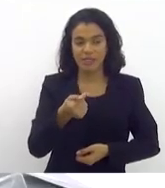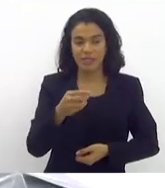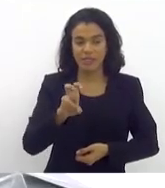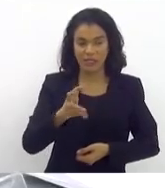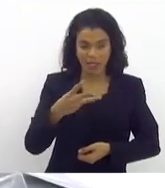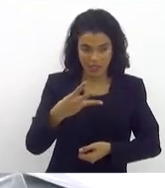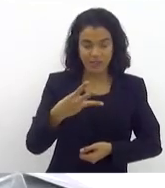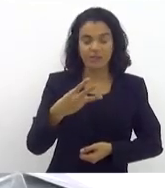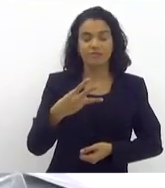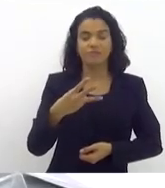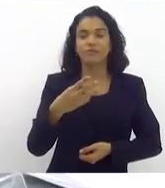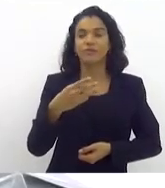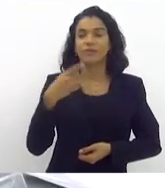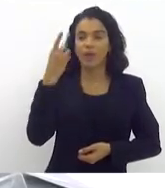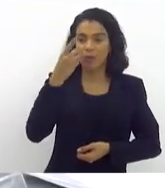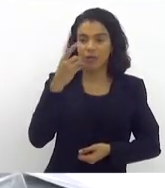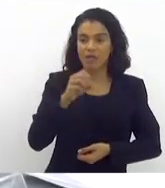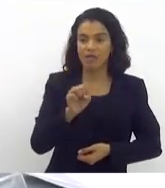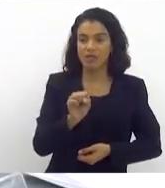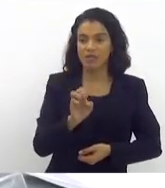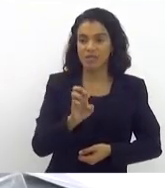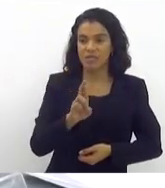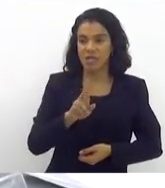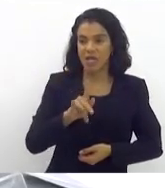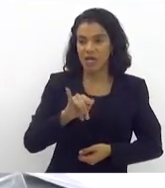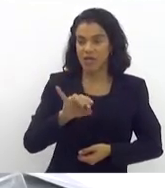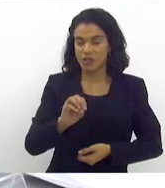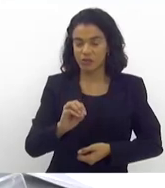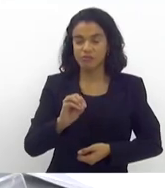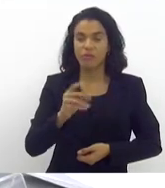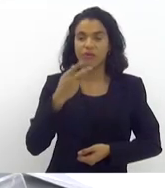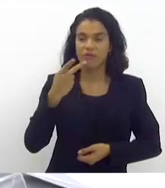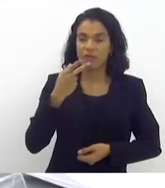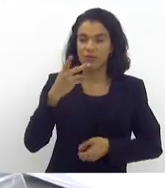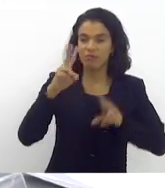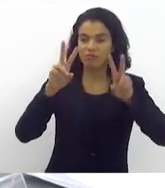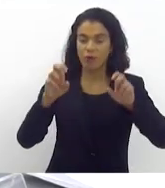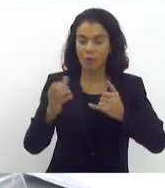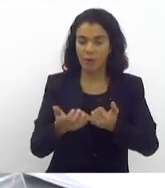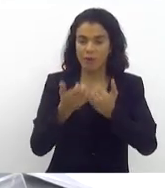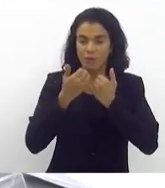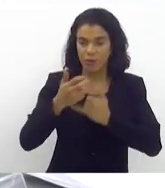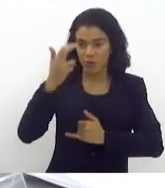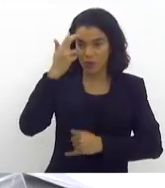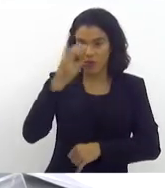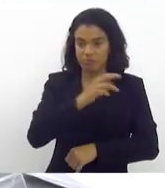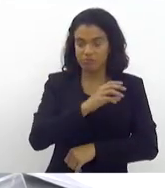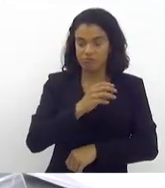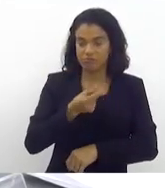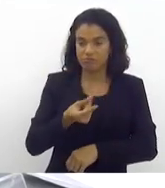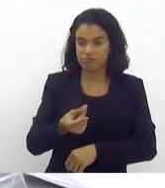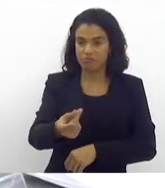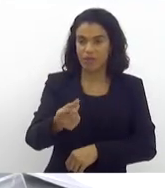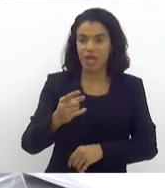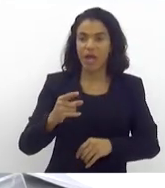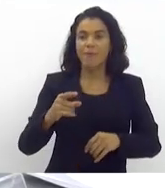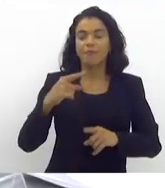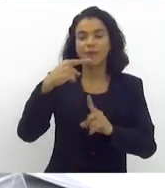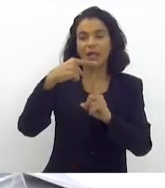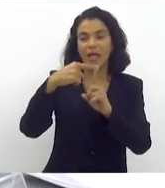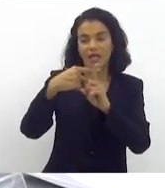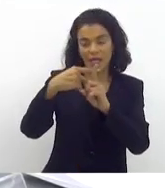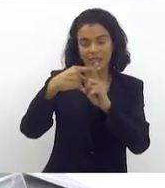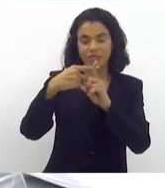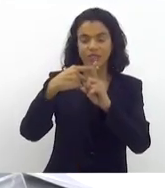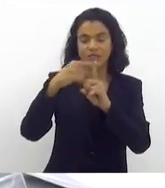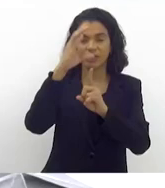de 23, de autoria do deputado Sérgio Fernandes, que declara como patrimônio cultural de natureza imaterial do Estado do Rio de Janeiro a Igreja Nossa Senhora da